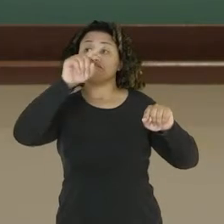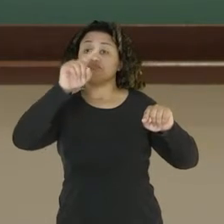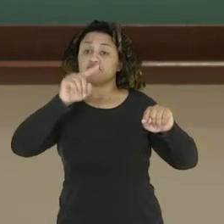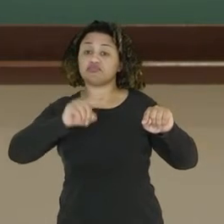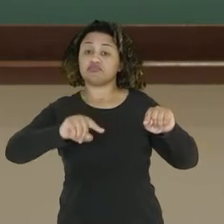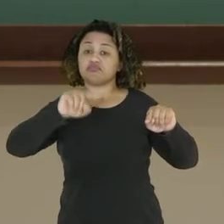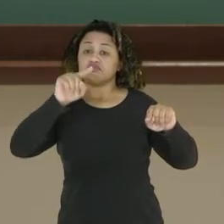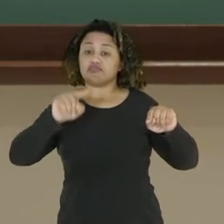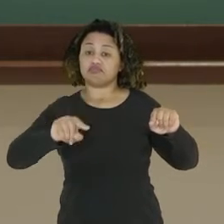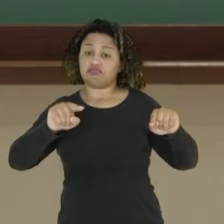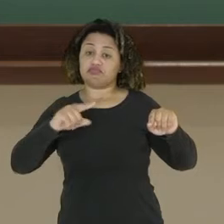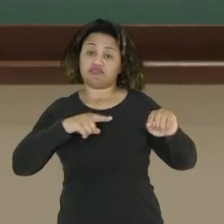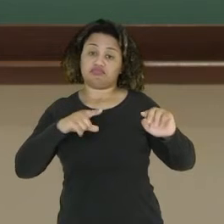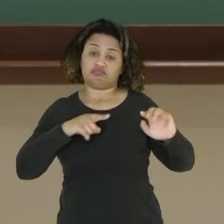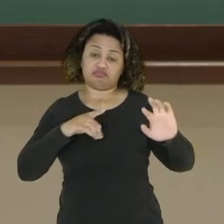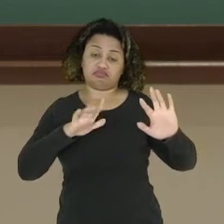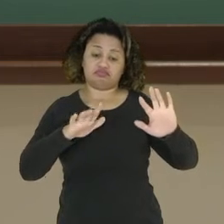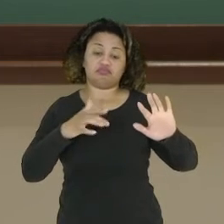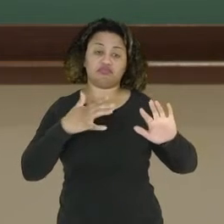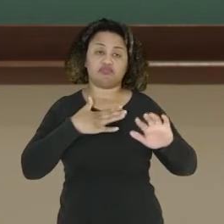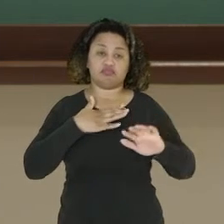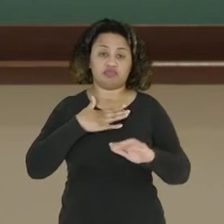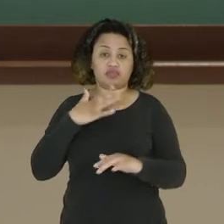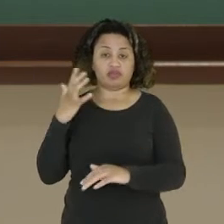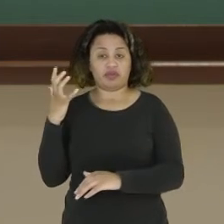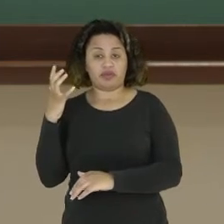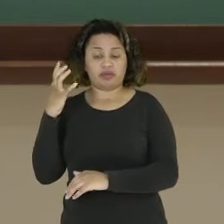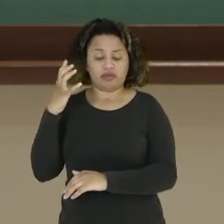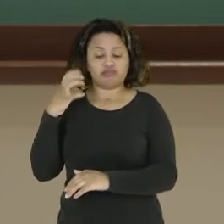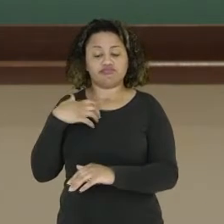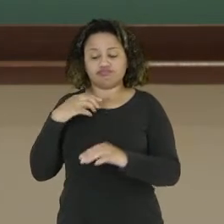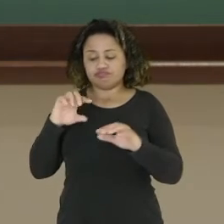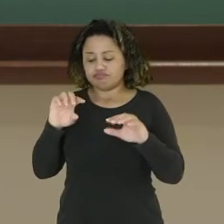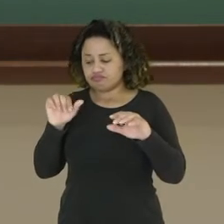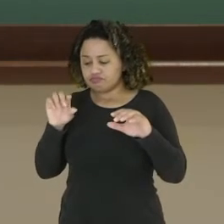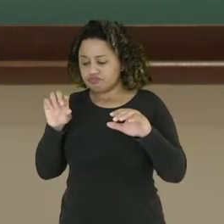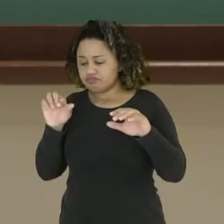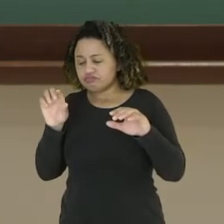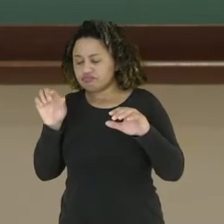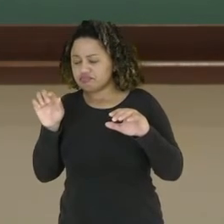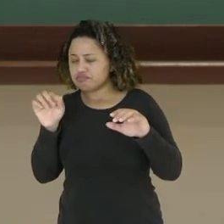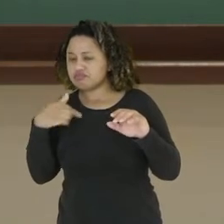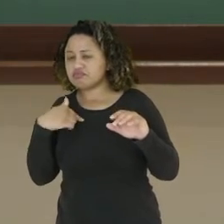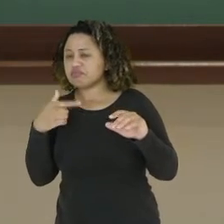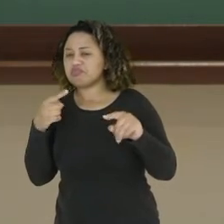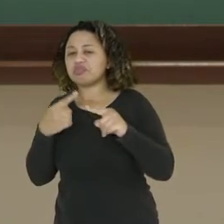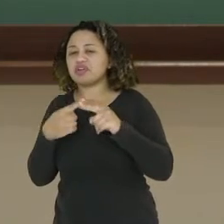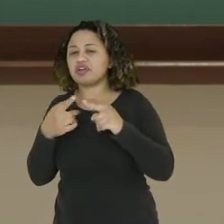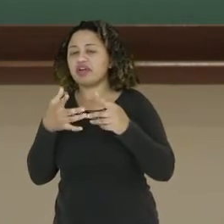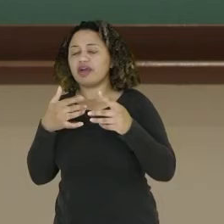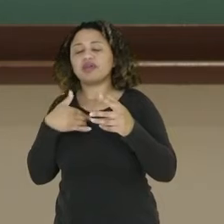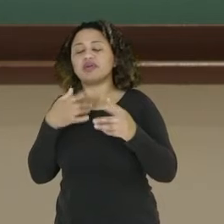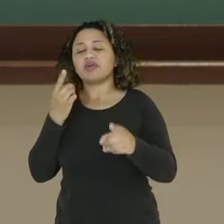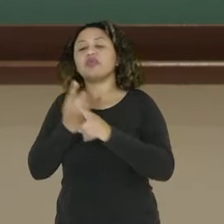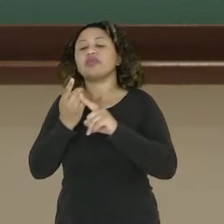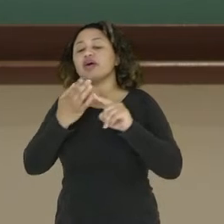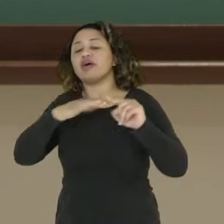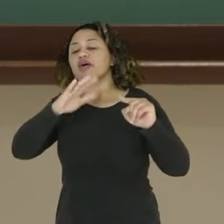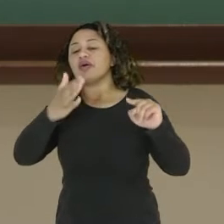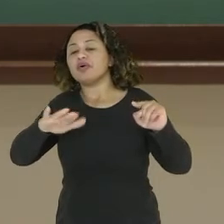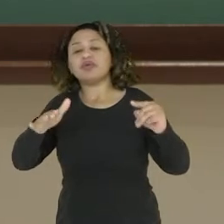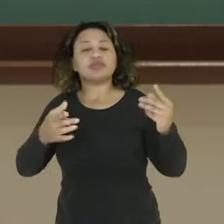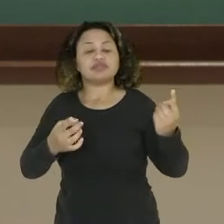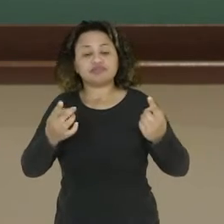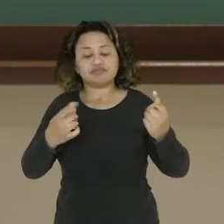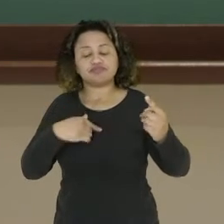determinada frequência. O meu rádio, eu sintonizo ele para pegar a frequência dessa onda. Lembrando que